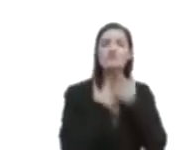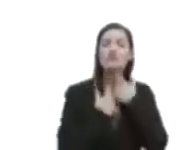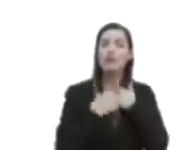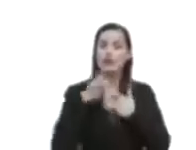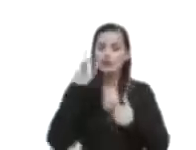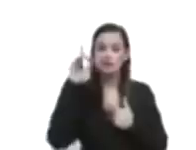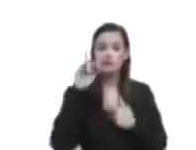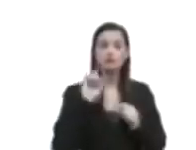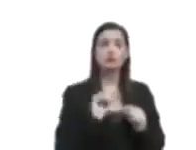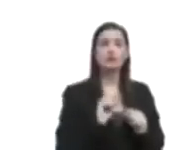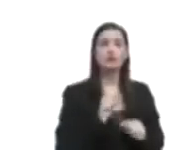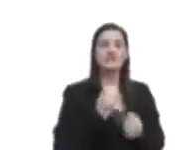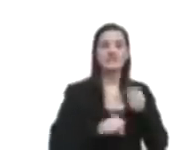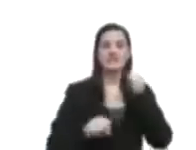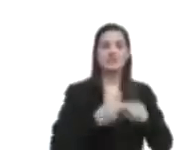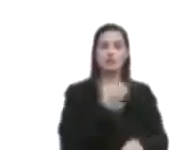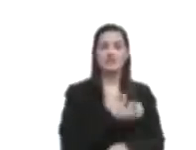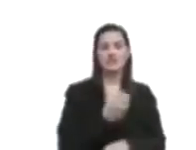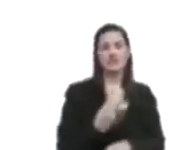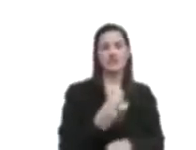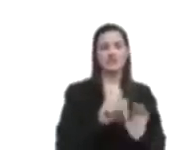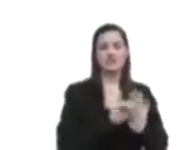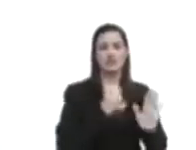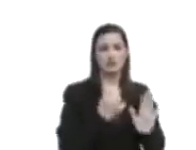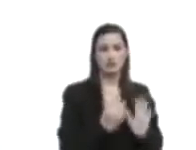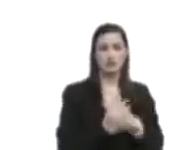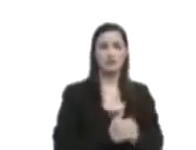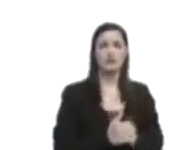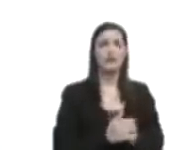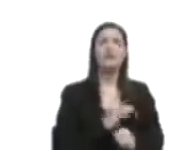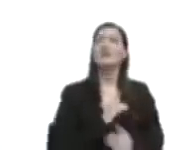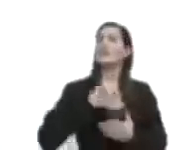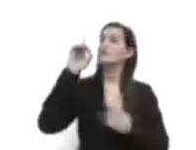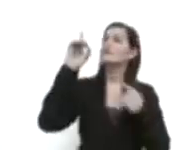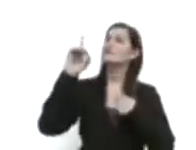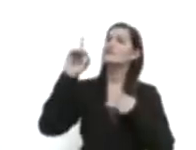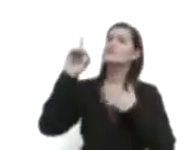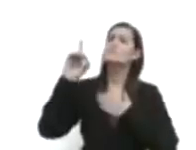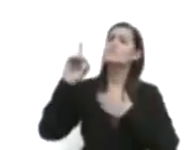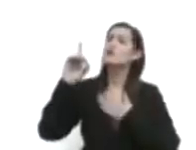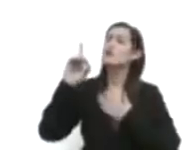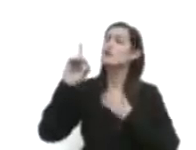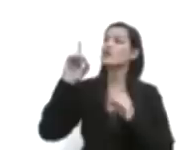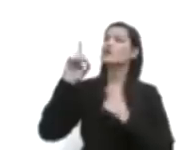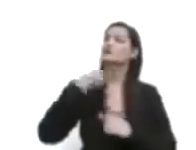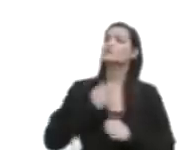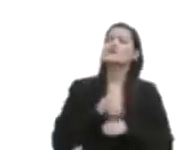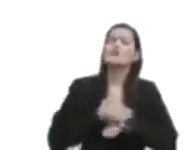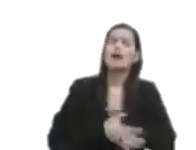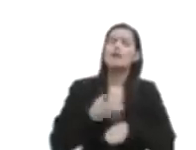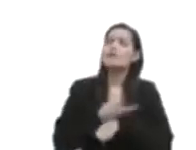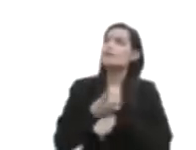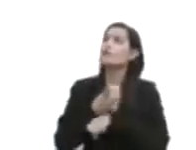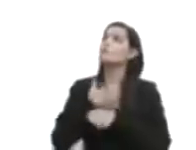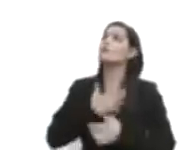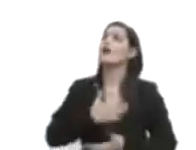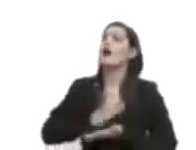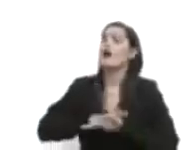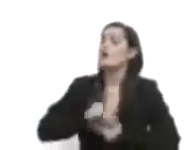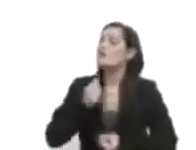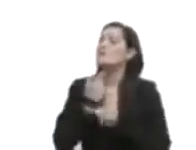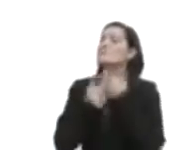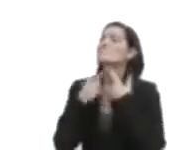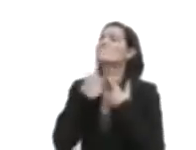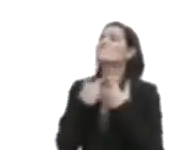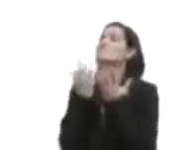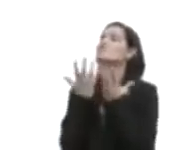63, verso 1. Ó Deus, Tu és meu Deus, de madrugada Te buscarei, a minha alma tem sede de Ti, e a minha carne